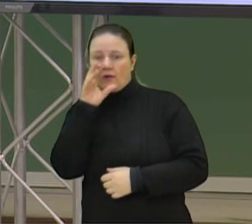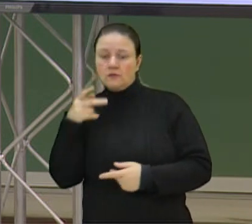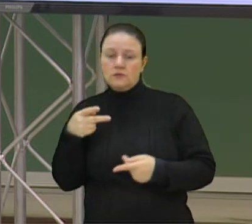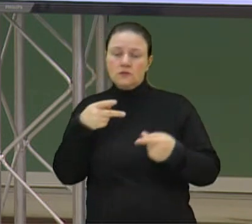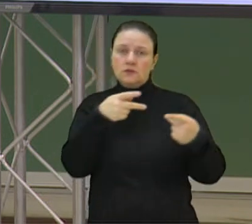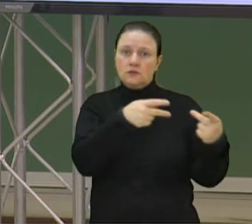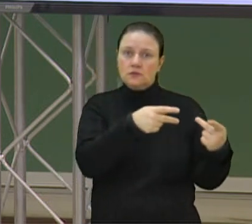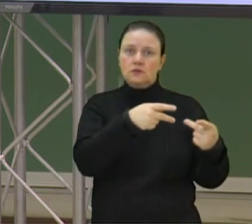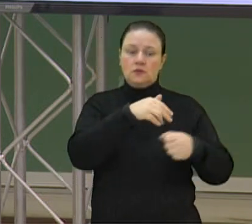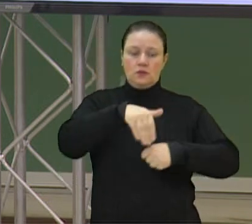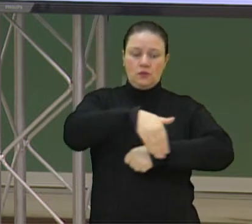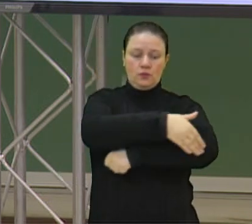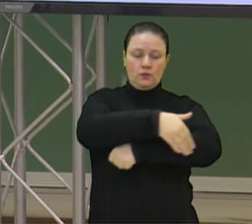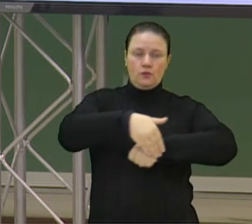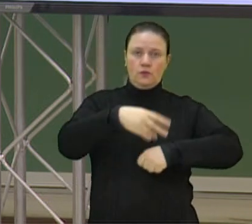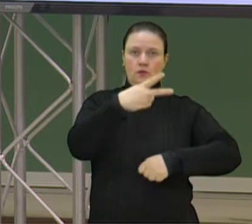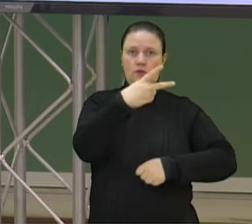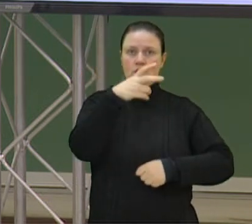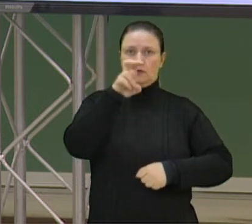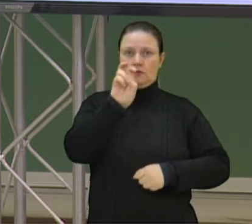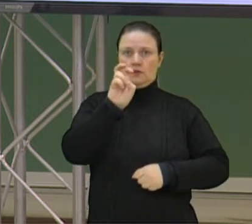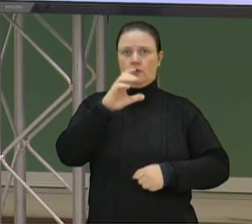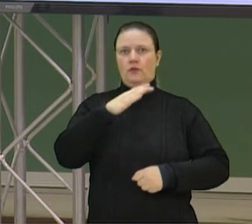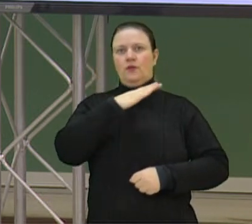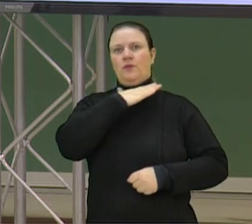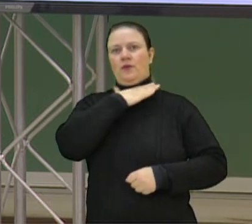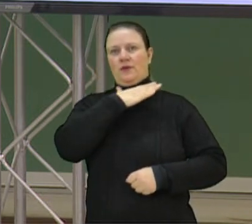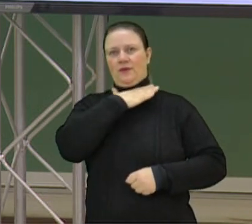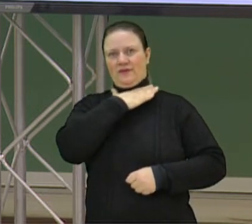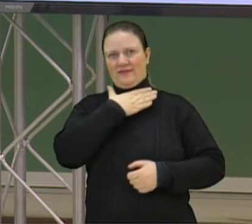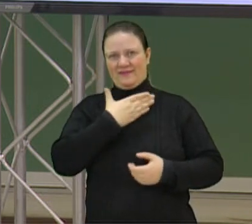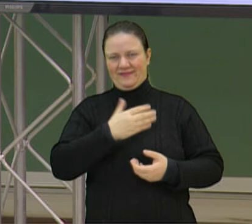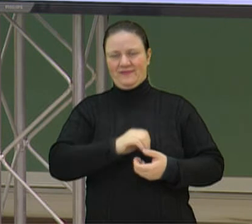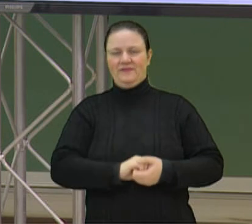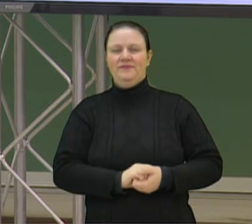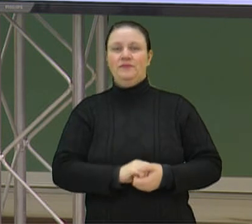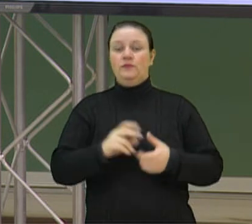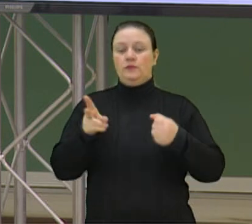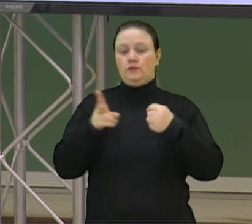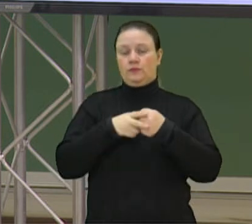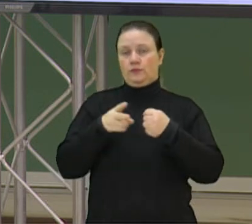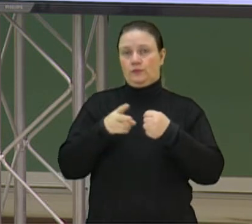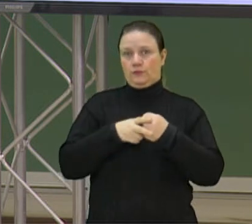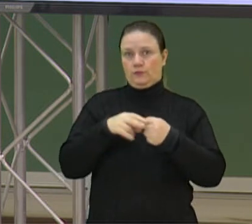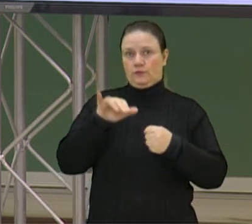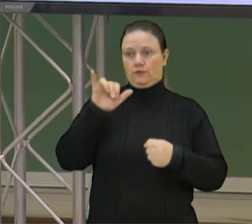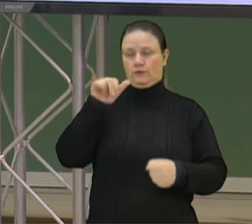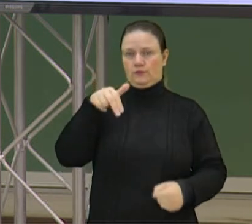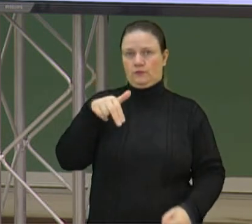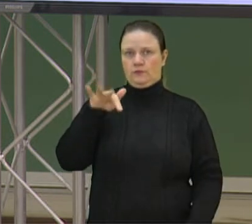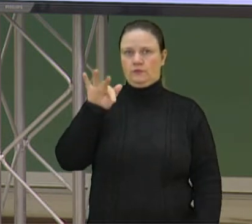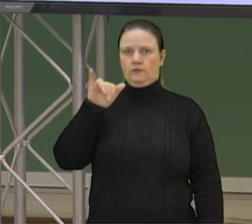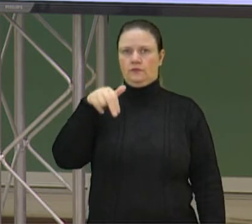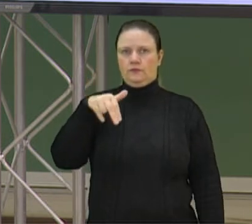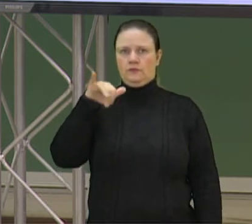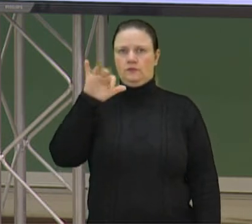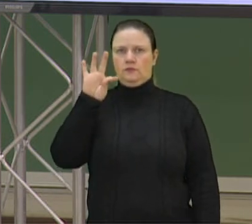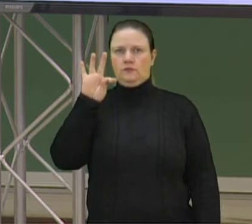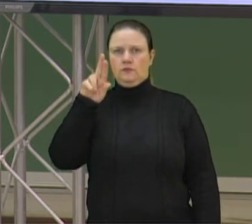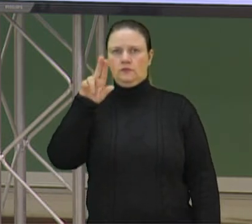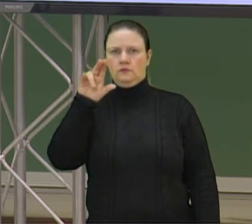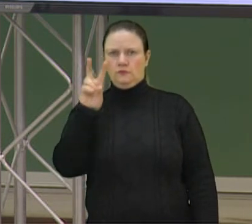tiendas da 25 de março. Então, ir, o verbo está no infinitivo, então é no singular,